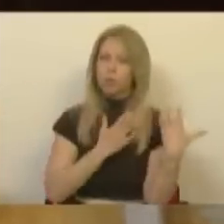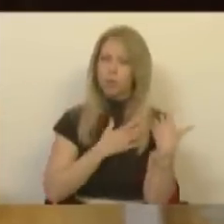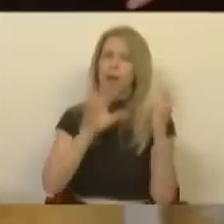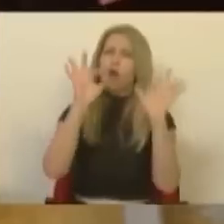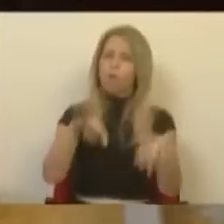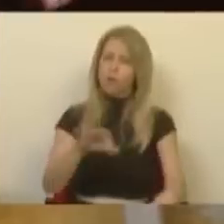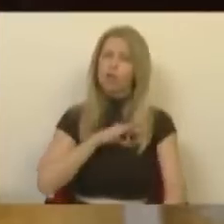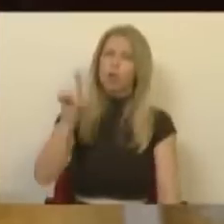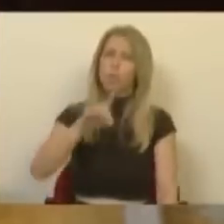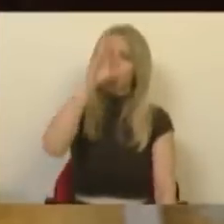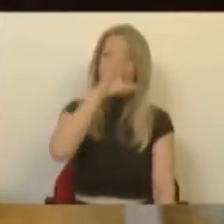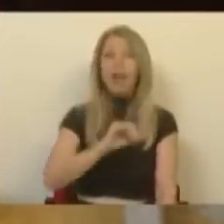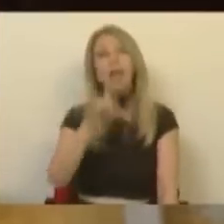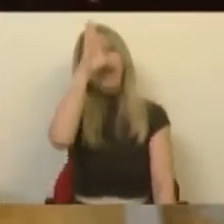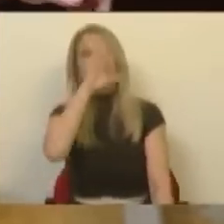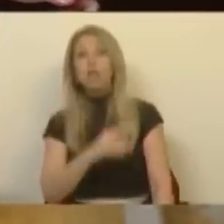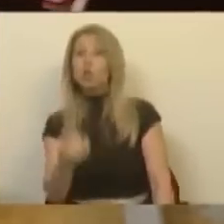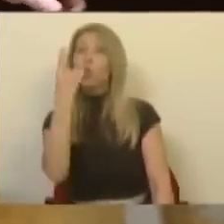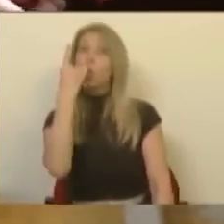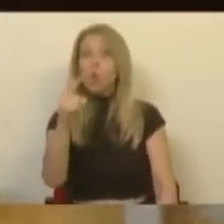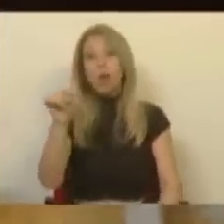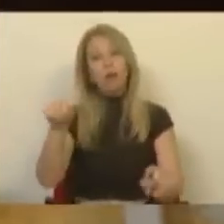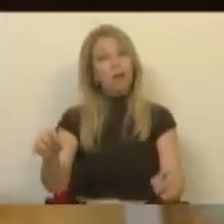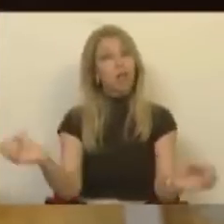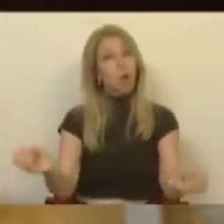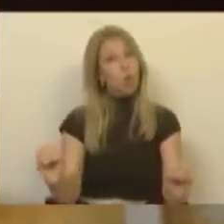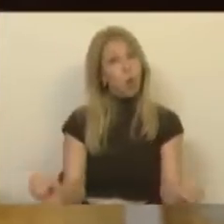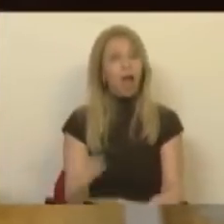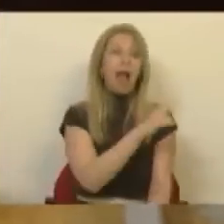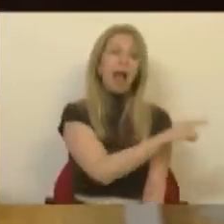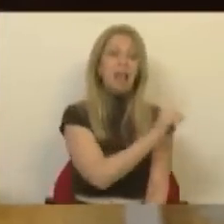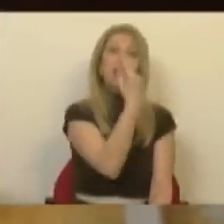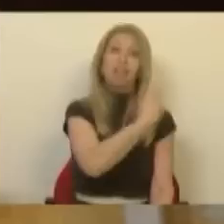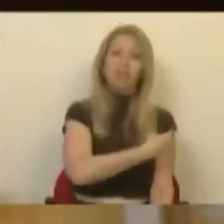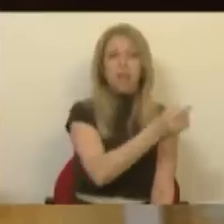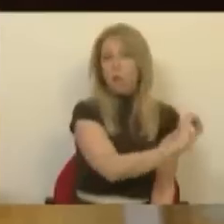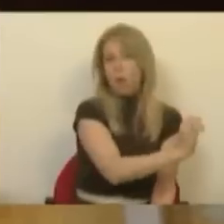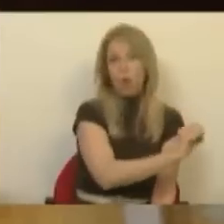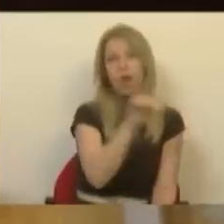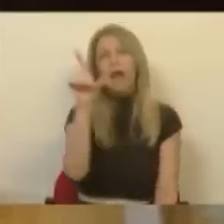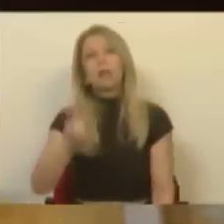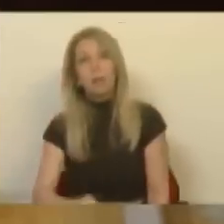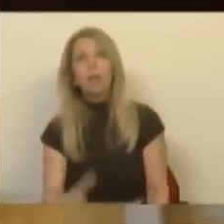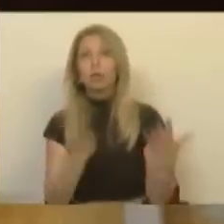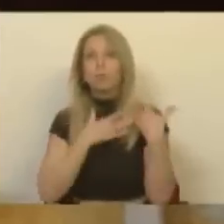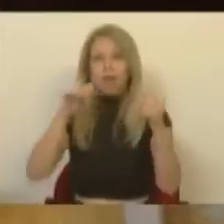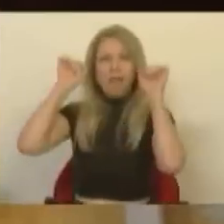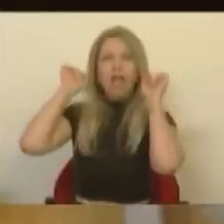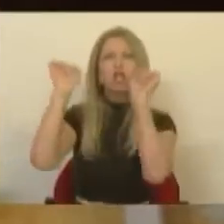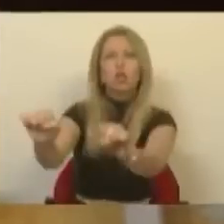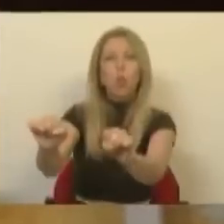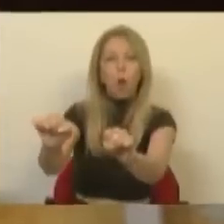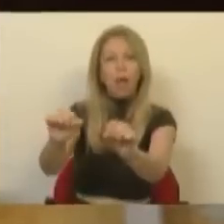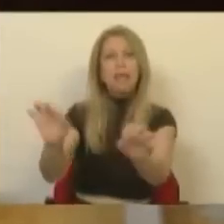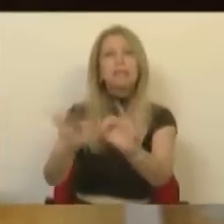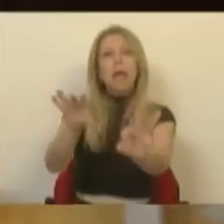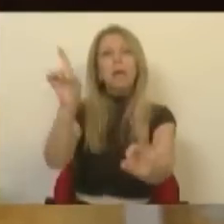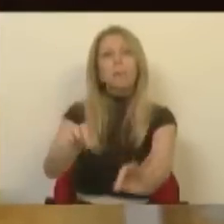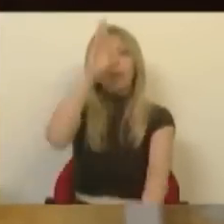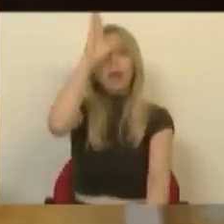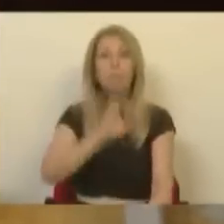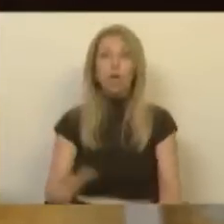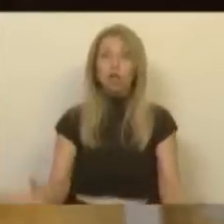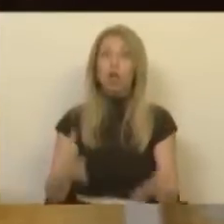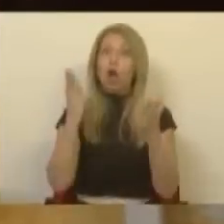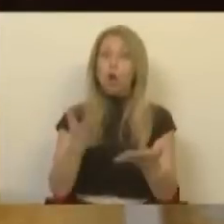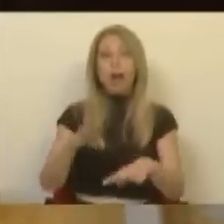nisto que está cá mas já não está aqui está ali também já não está as responsabilidade vai ser sua enquanto primeiro ministro é tempo de pôr amizade administração